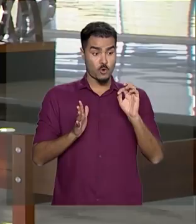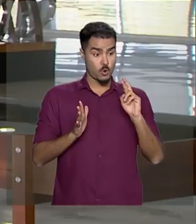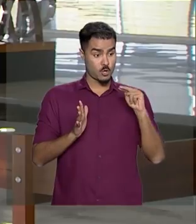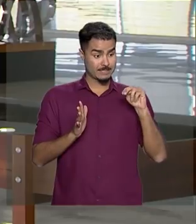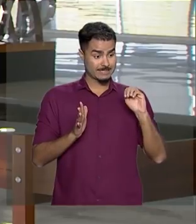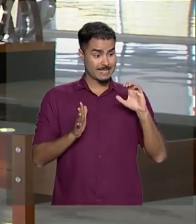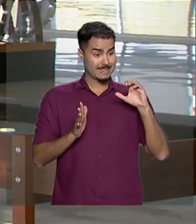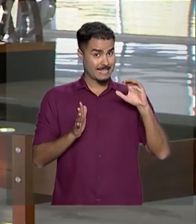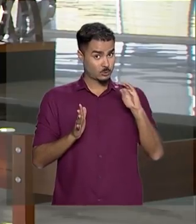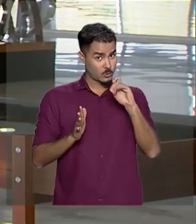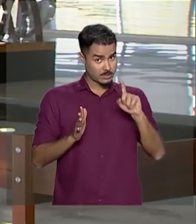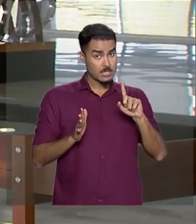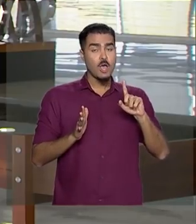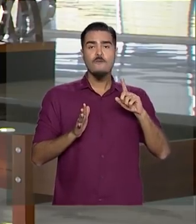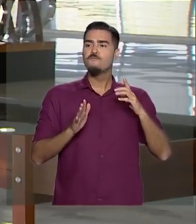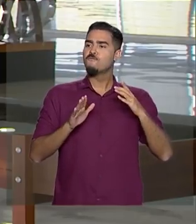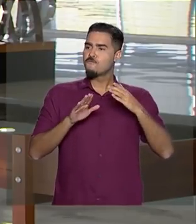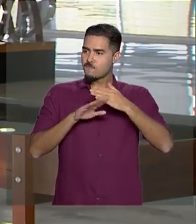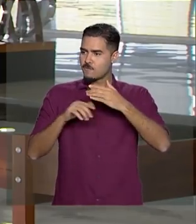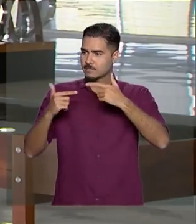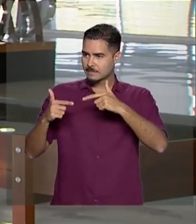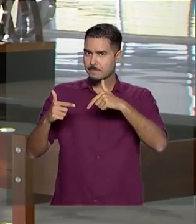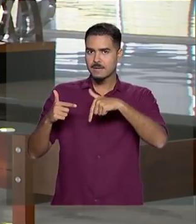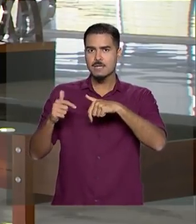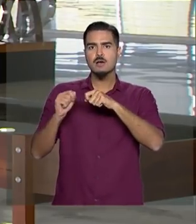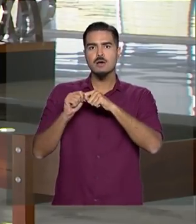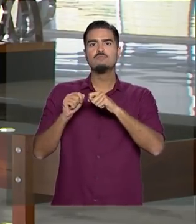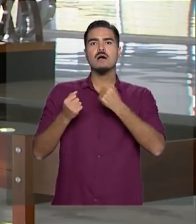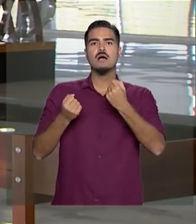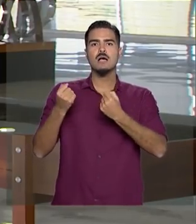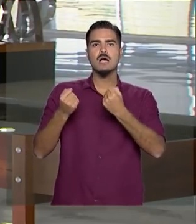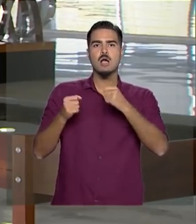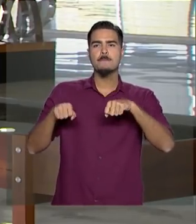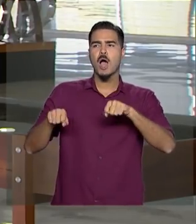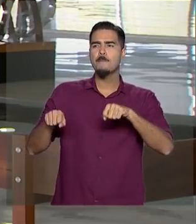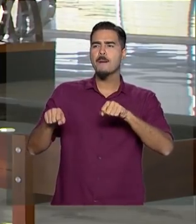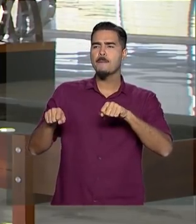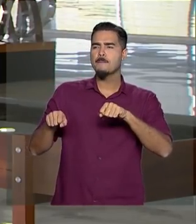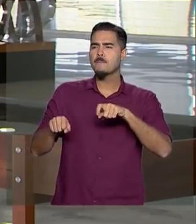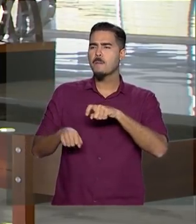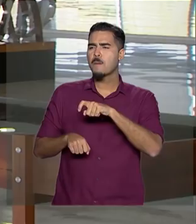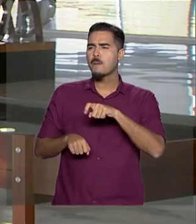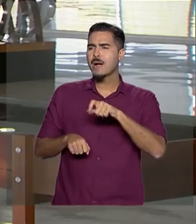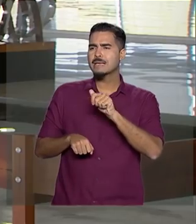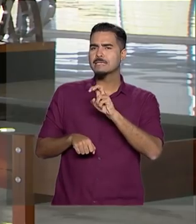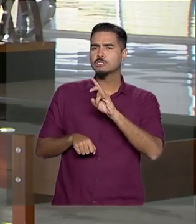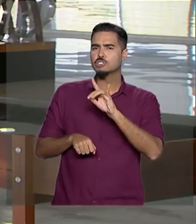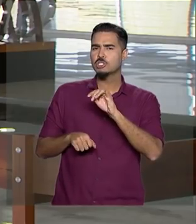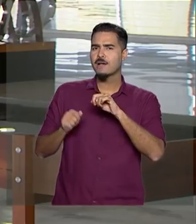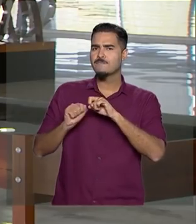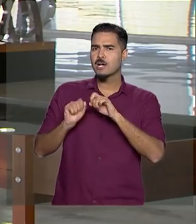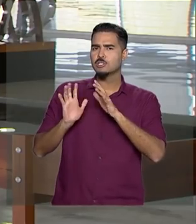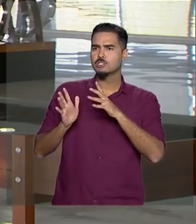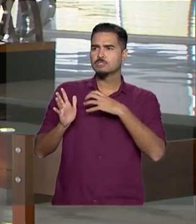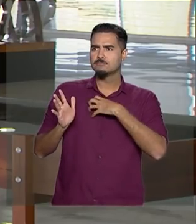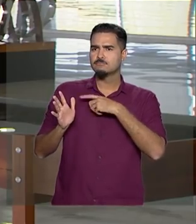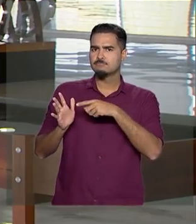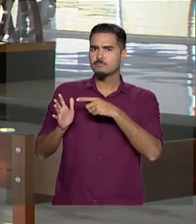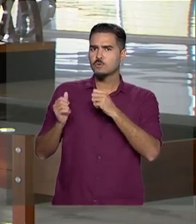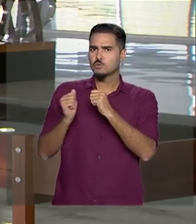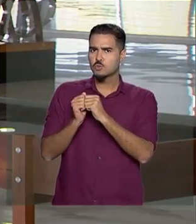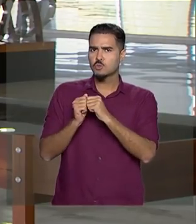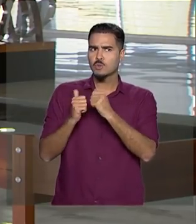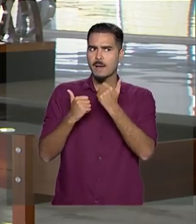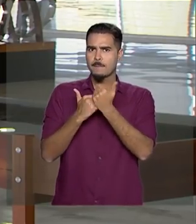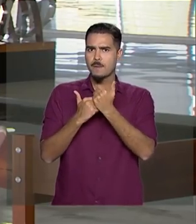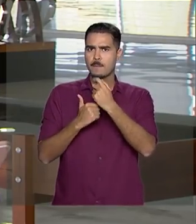Nacional vai fazer o patrulhamento motorizado da região por 15 dias, em apoio à Polícia Rodoviária Federal.